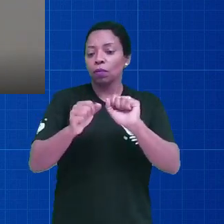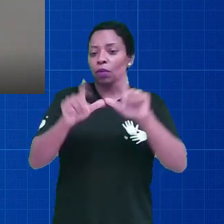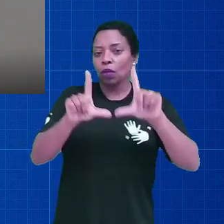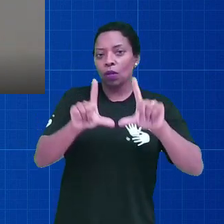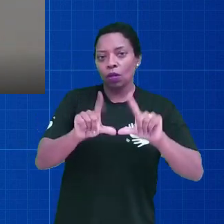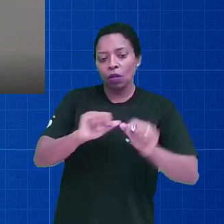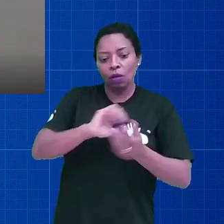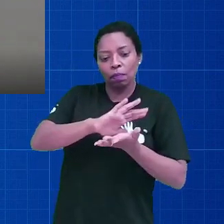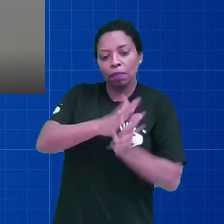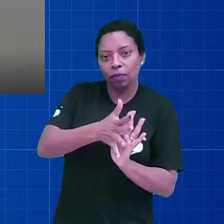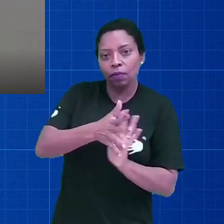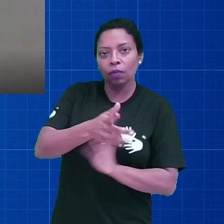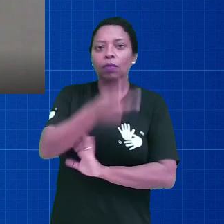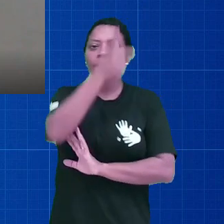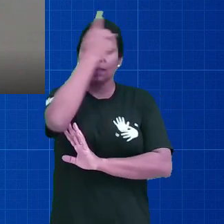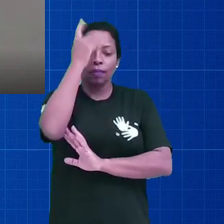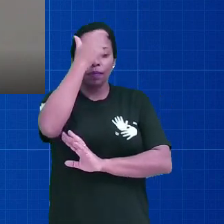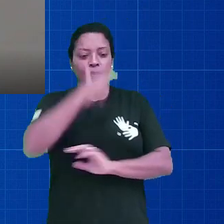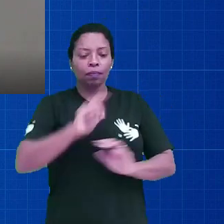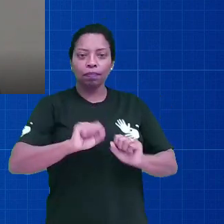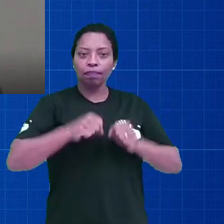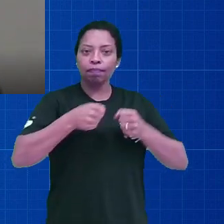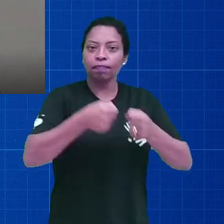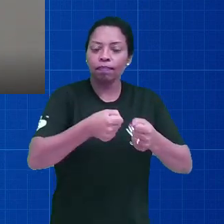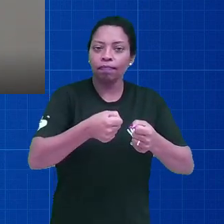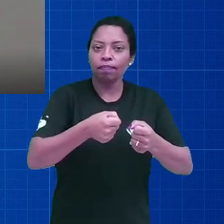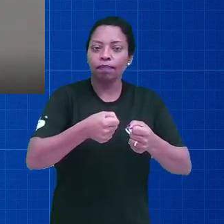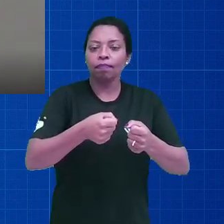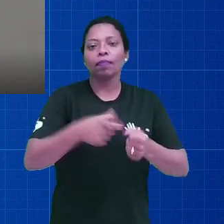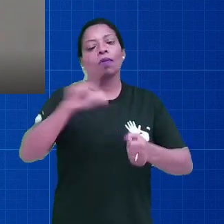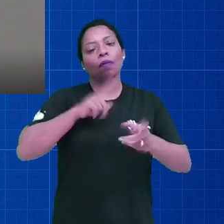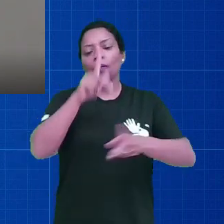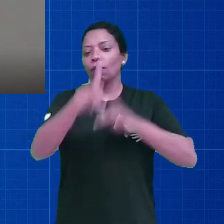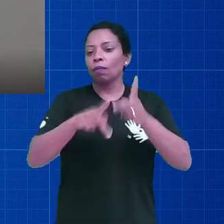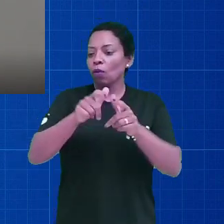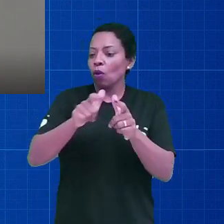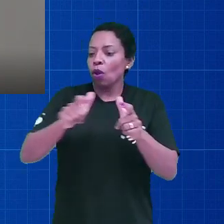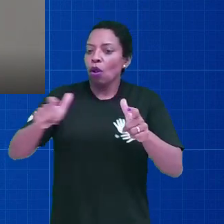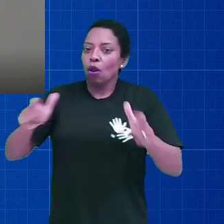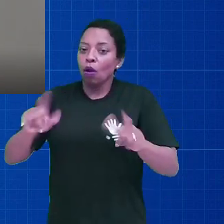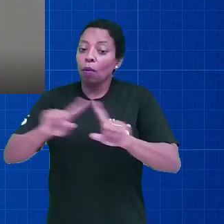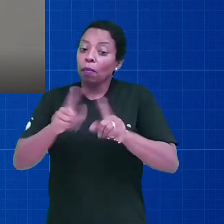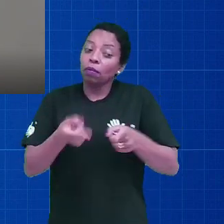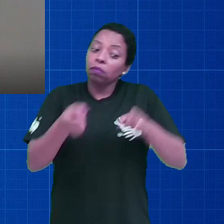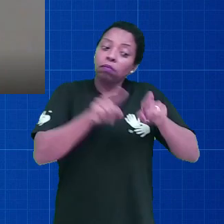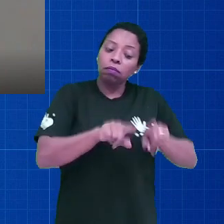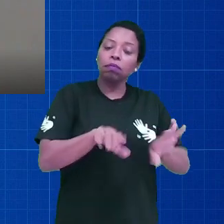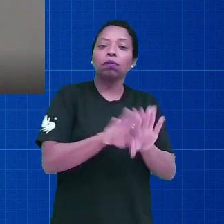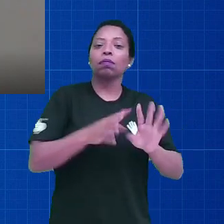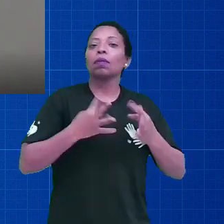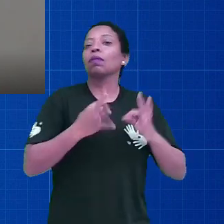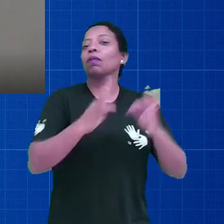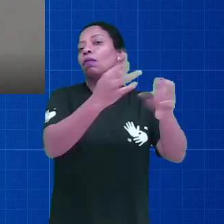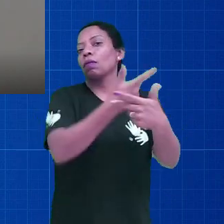o impacto do homem, né? Então, embora você tenha o crescimento da população, por outro lado, você tem aí